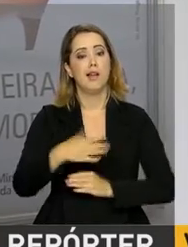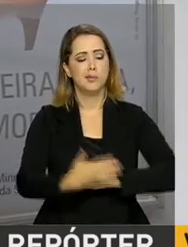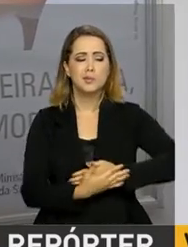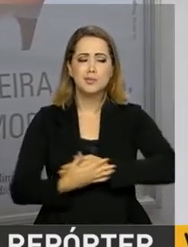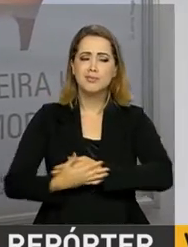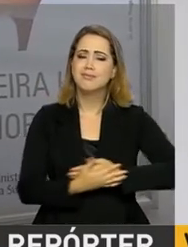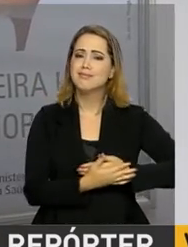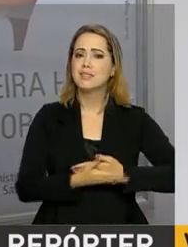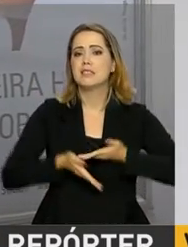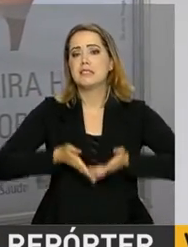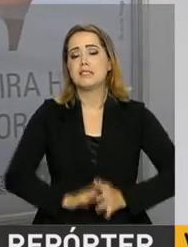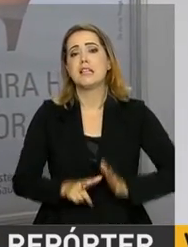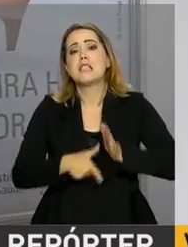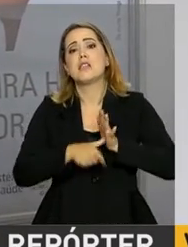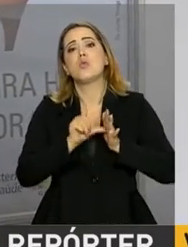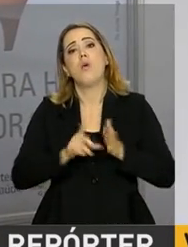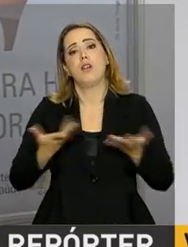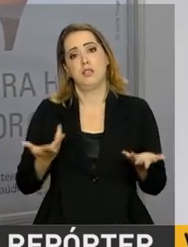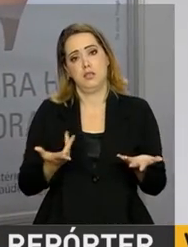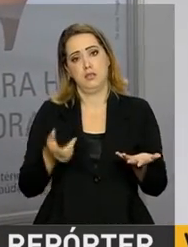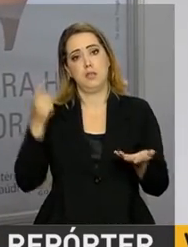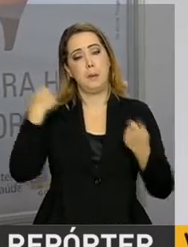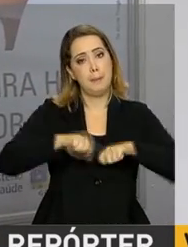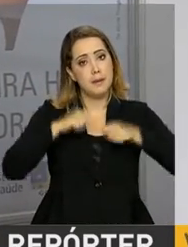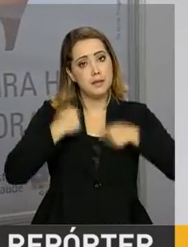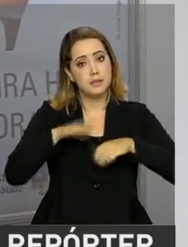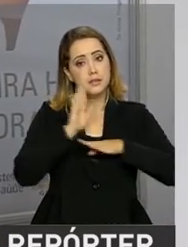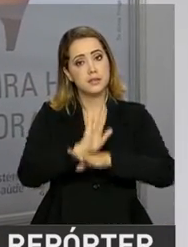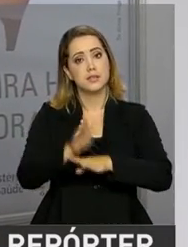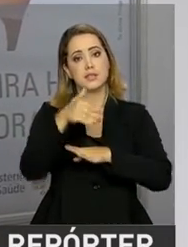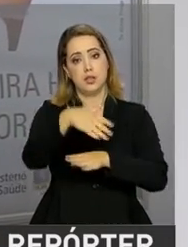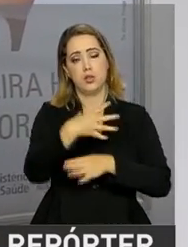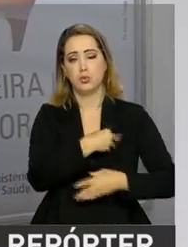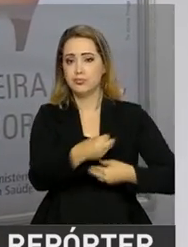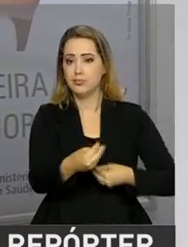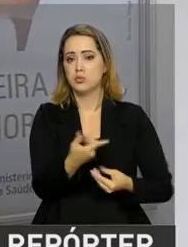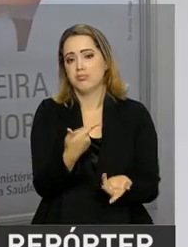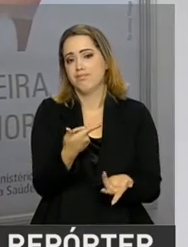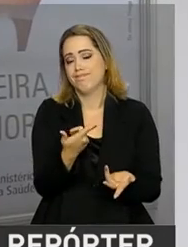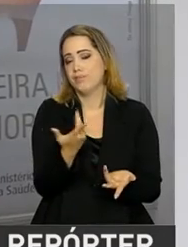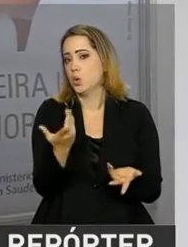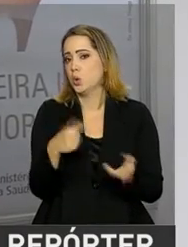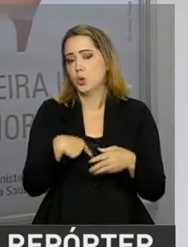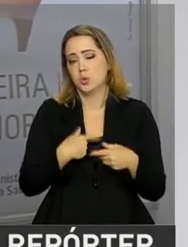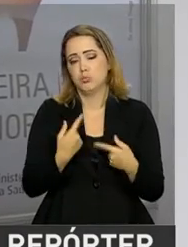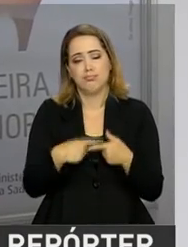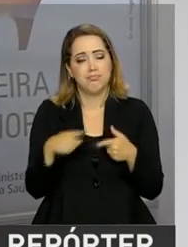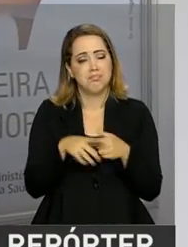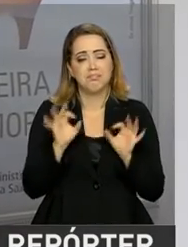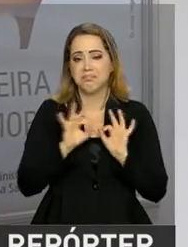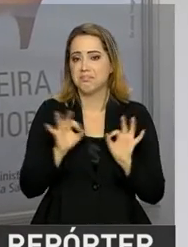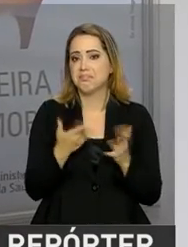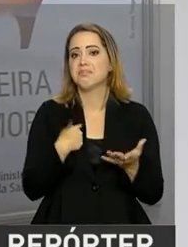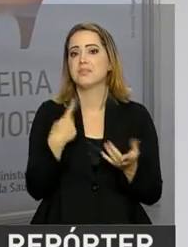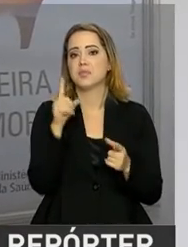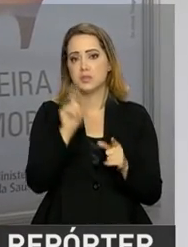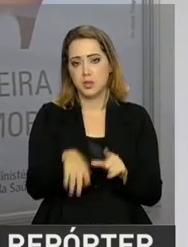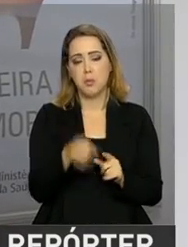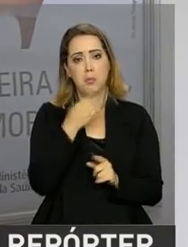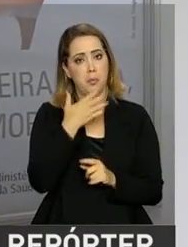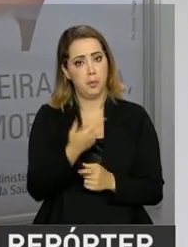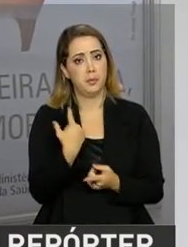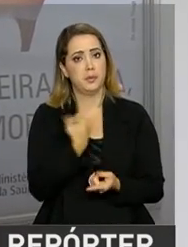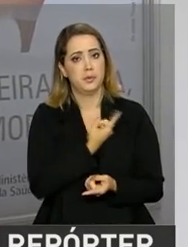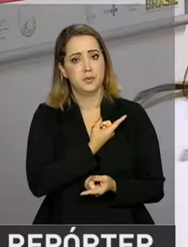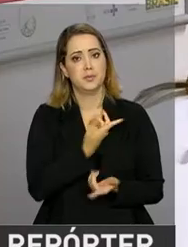que têm uma necessidade está recebendo esse leite e não custa nada não custa nada pra gente é uma coisa